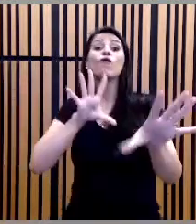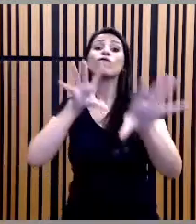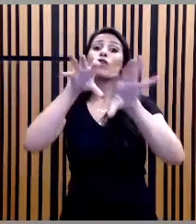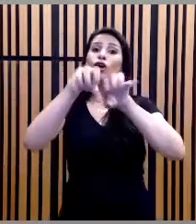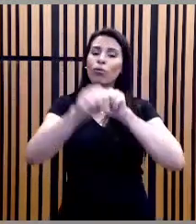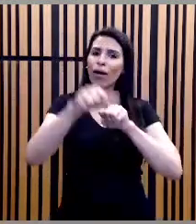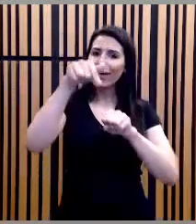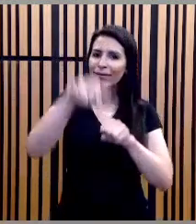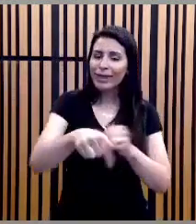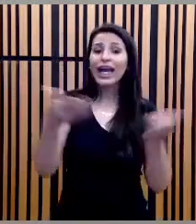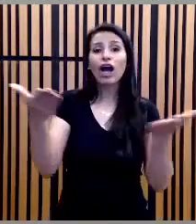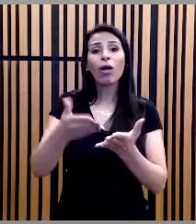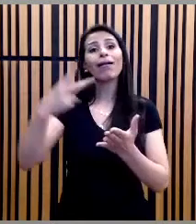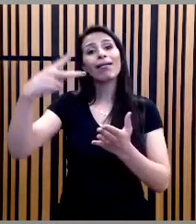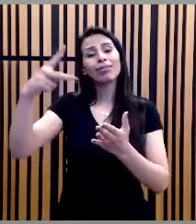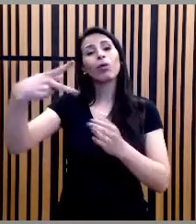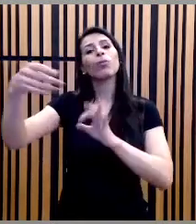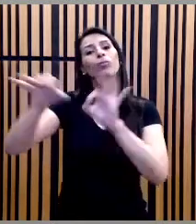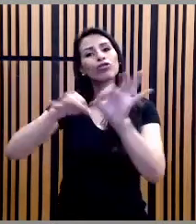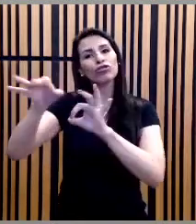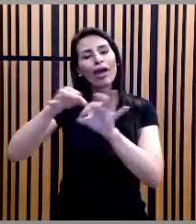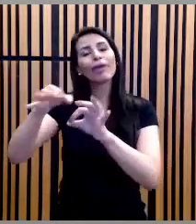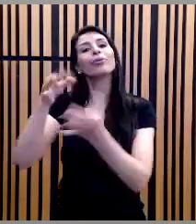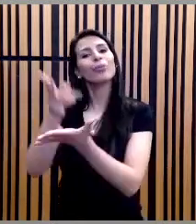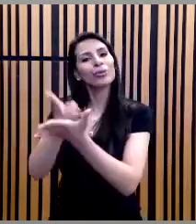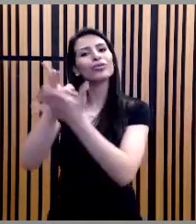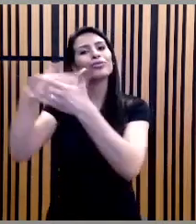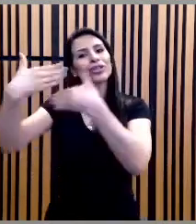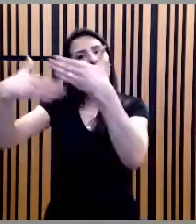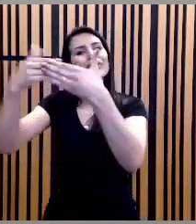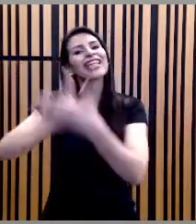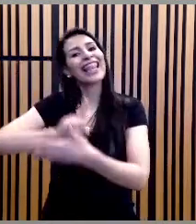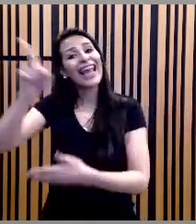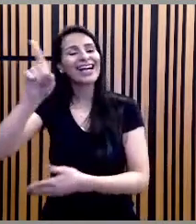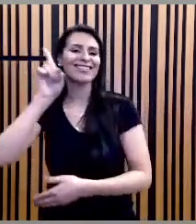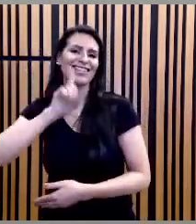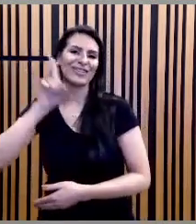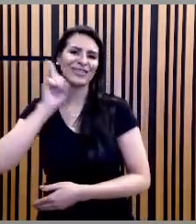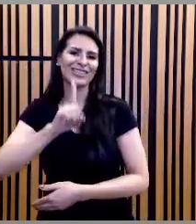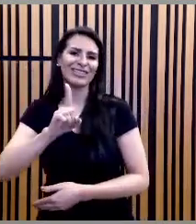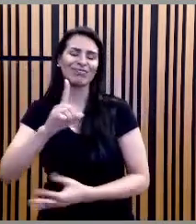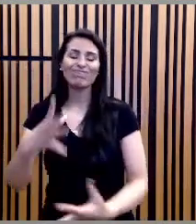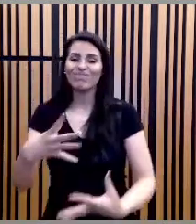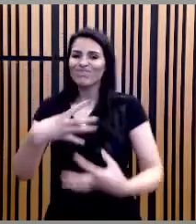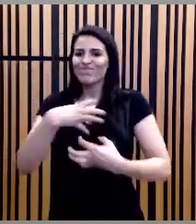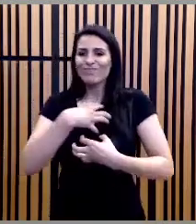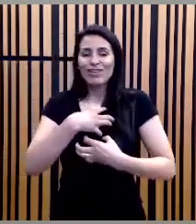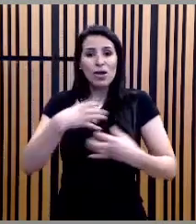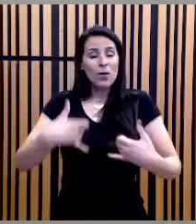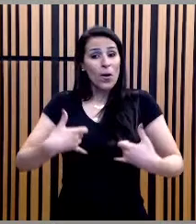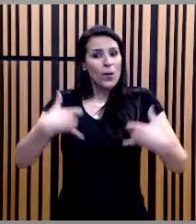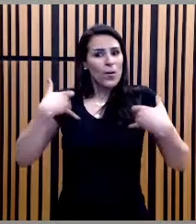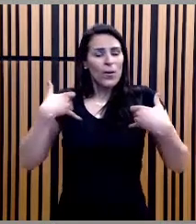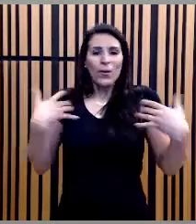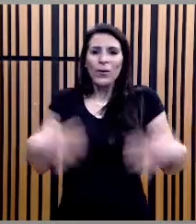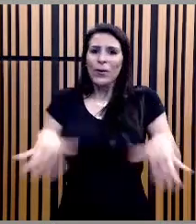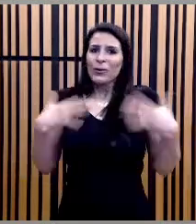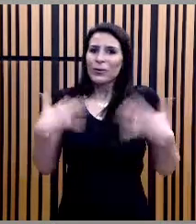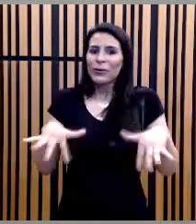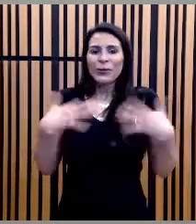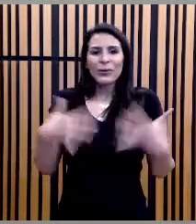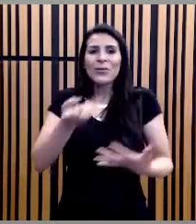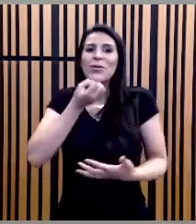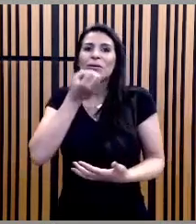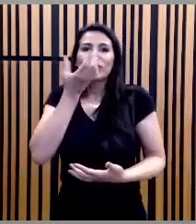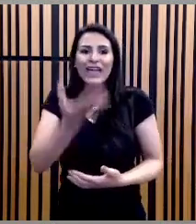ele toca o projeto dele, então, em paralelo lá nos Estados Unidos. É um orgulho muito grande poder contar essa história para vocês. Eu